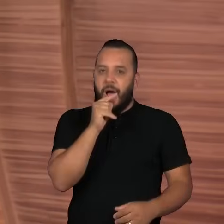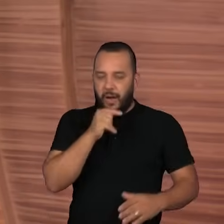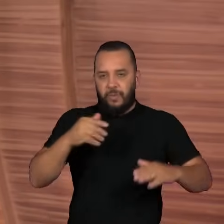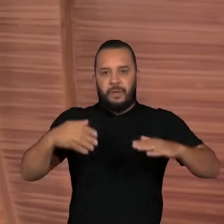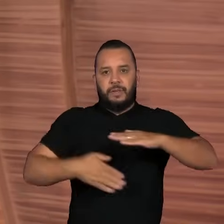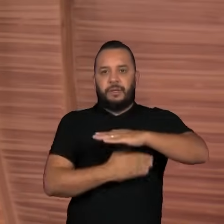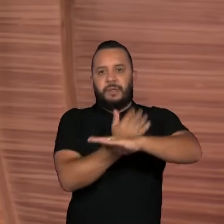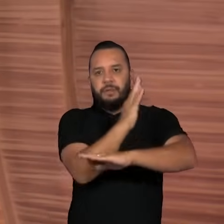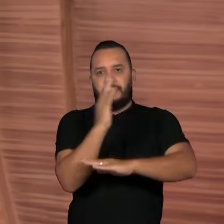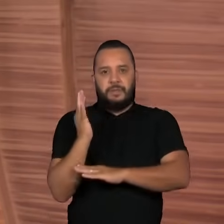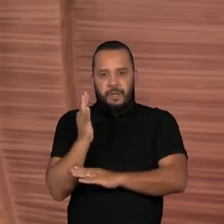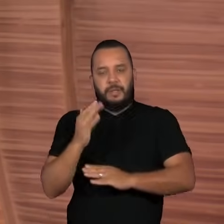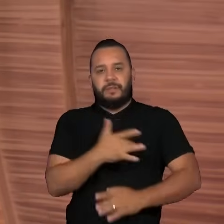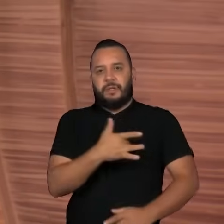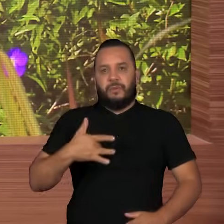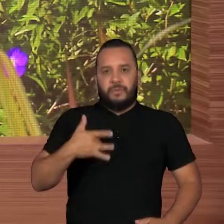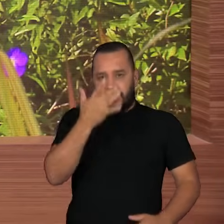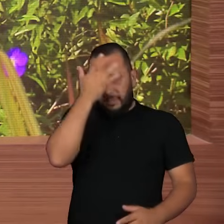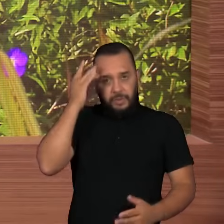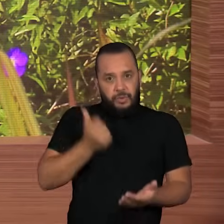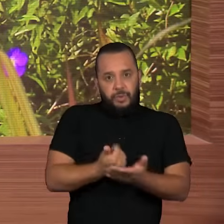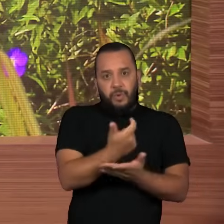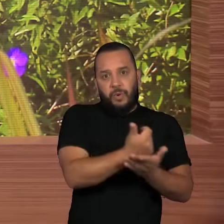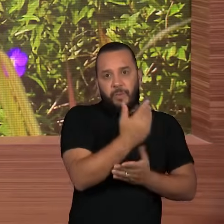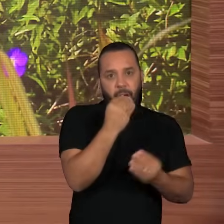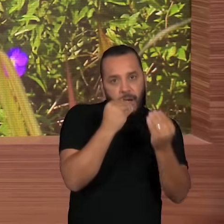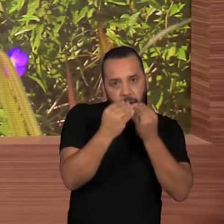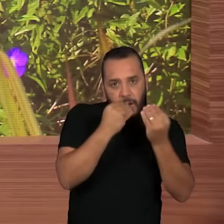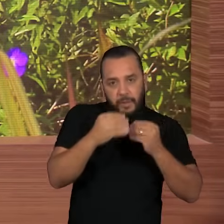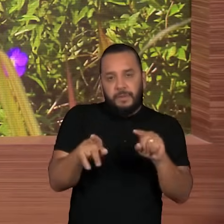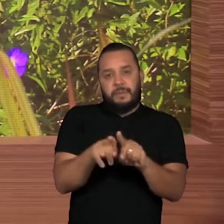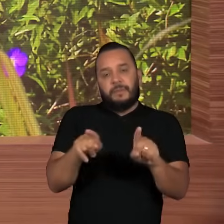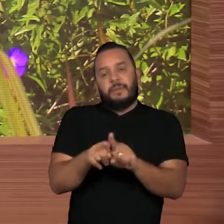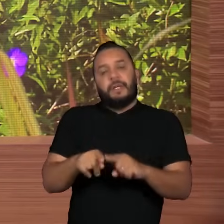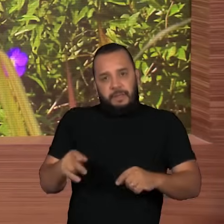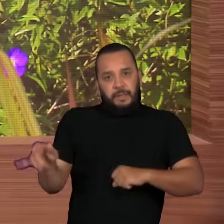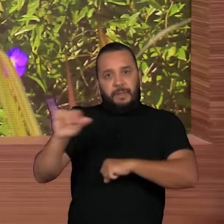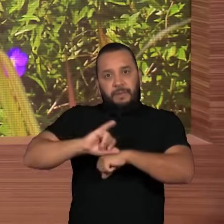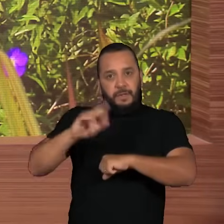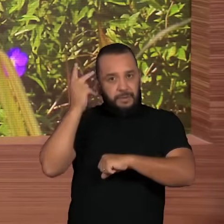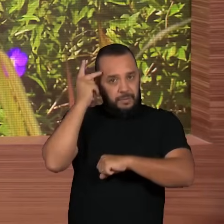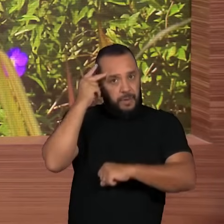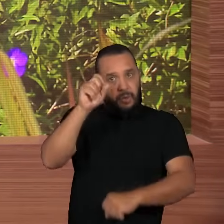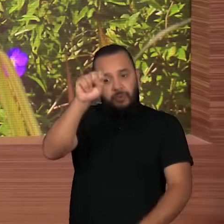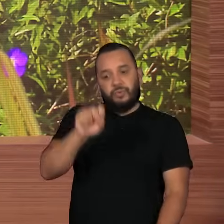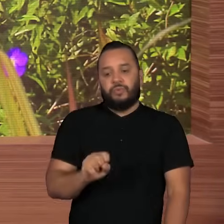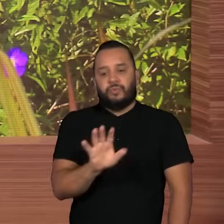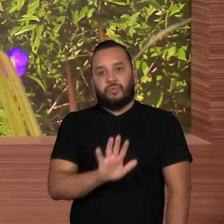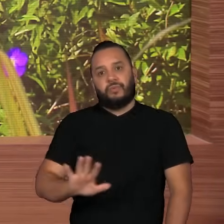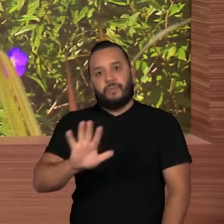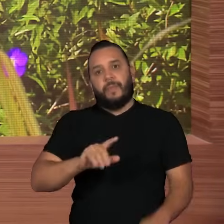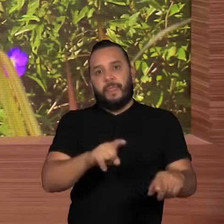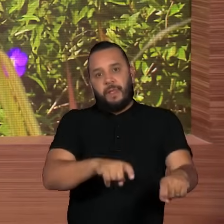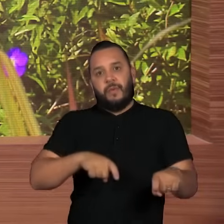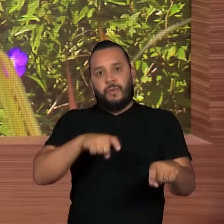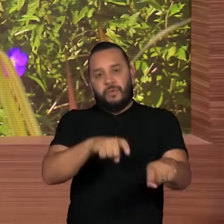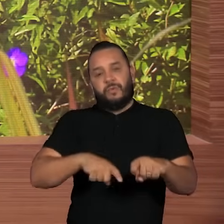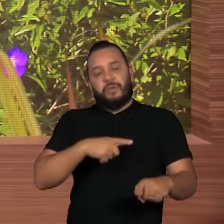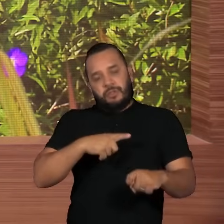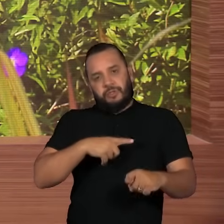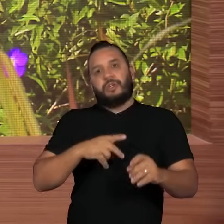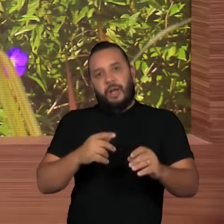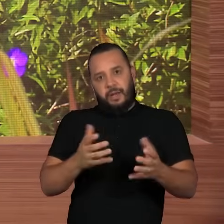biodiversidade e a saúde do consumidor. No extremo sul da capital paulista, vários agricultores investem no cultivo de